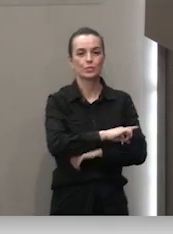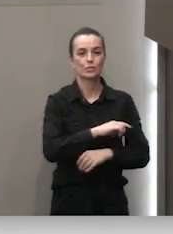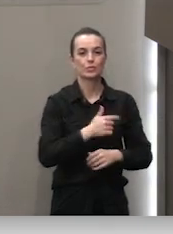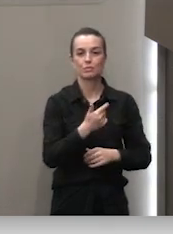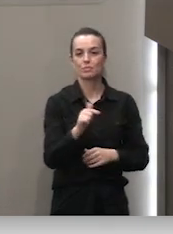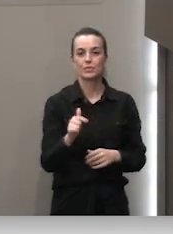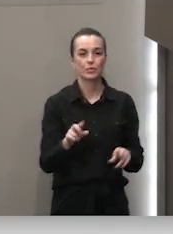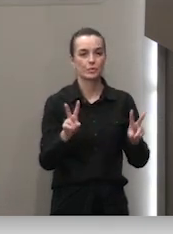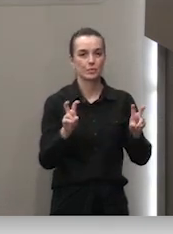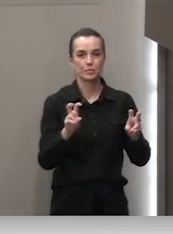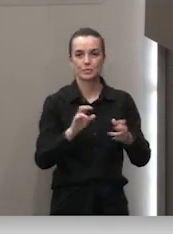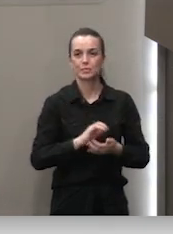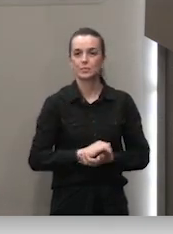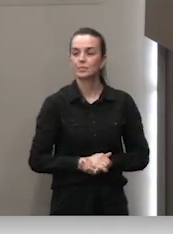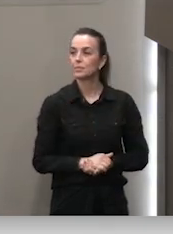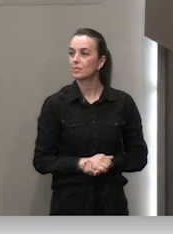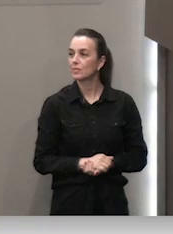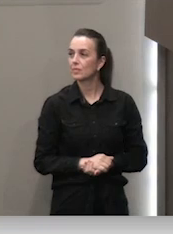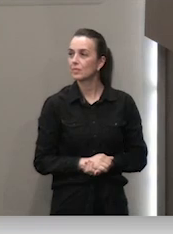Sem matéria.